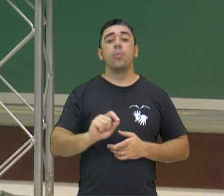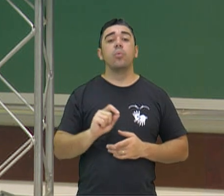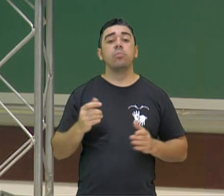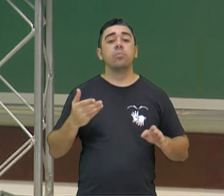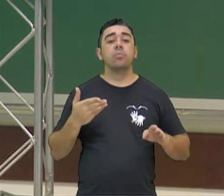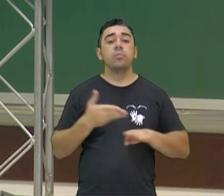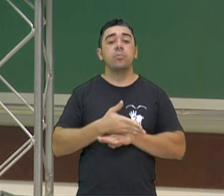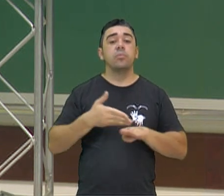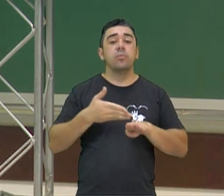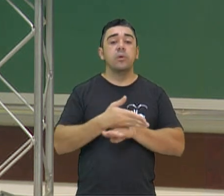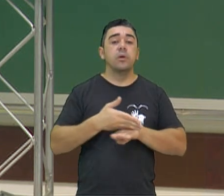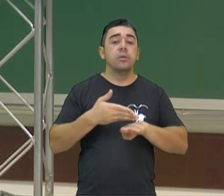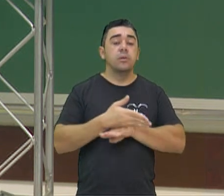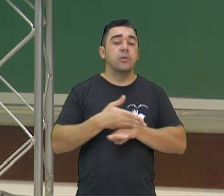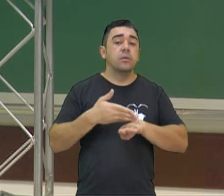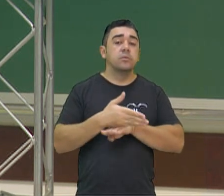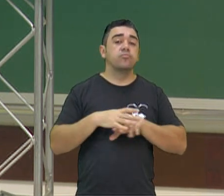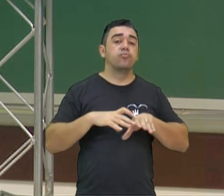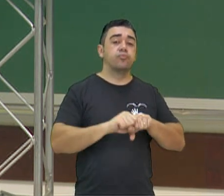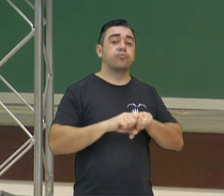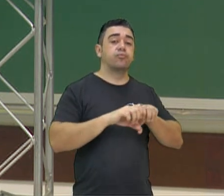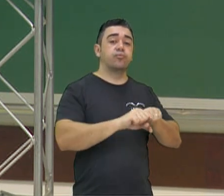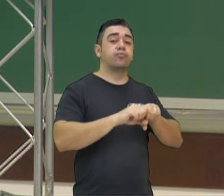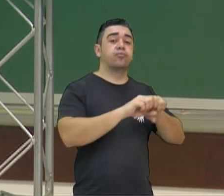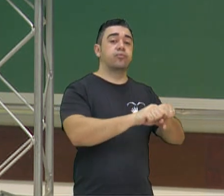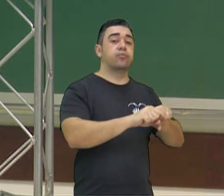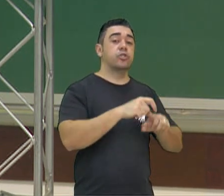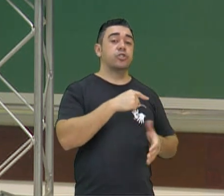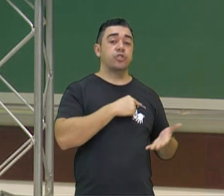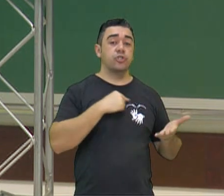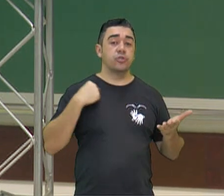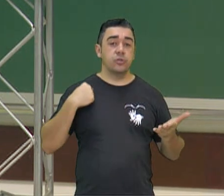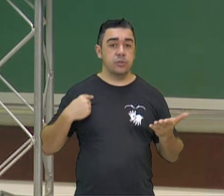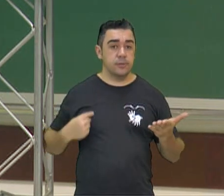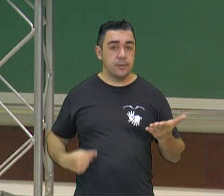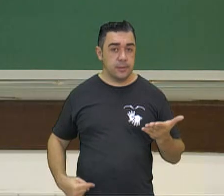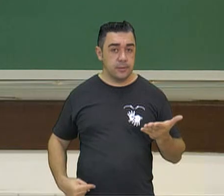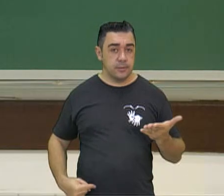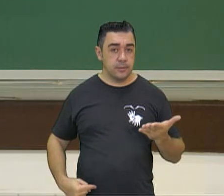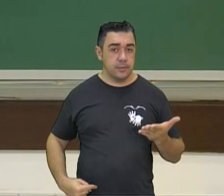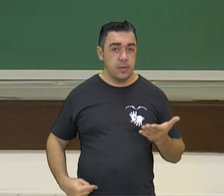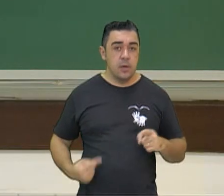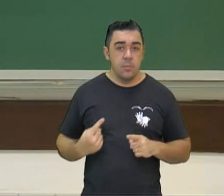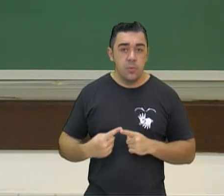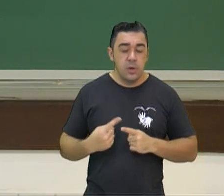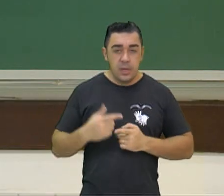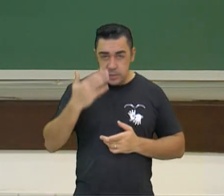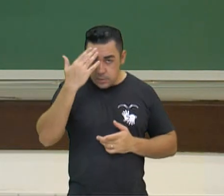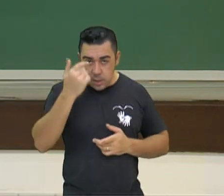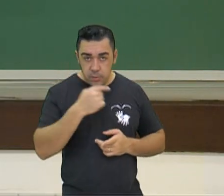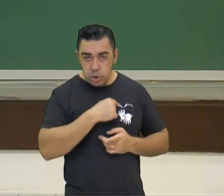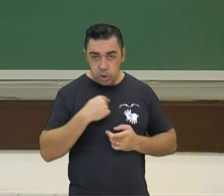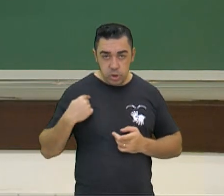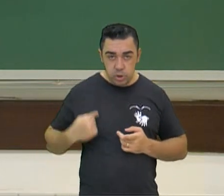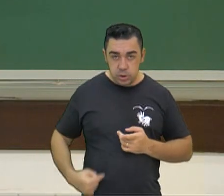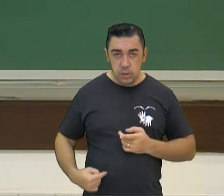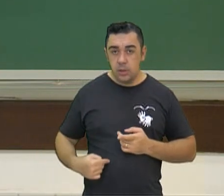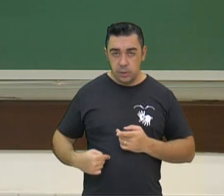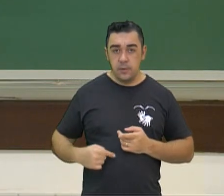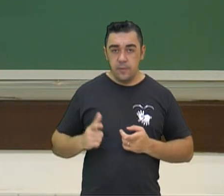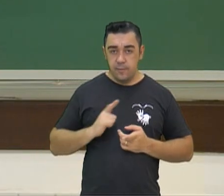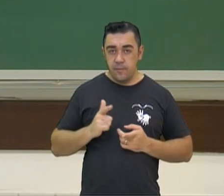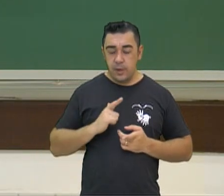os chineses. Os chineses sabedores de que nas próximas décadas aumentará